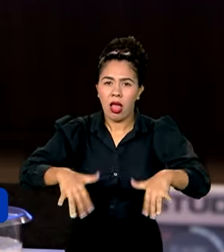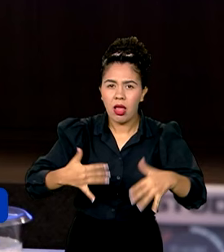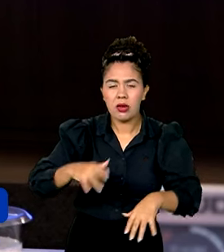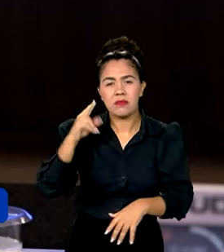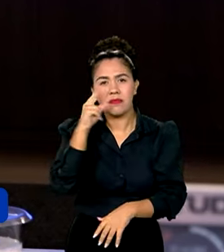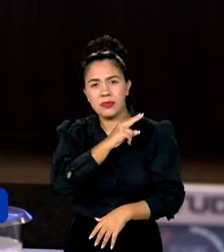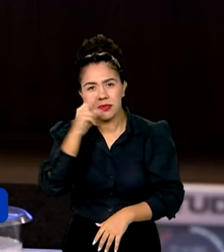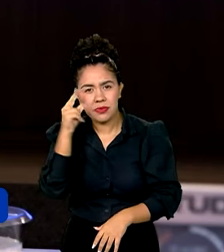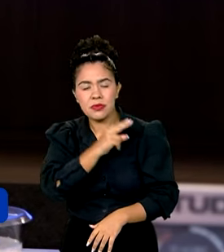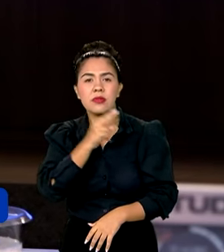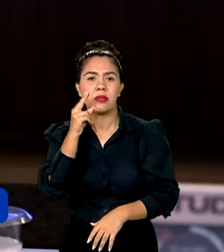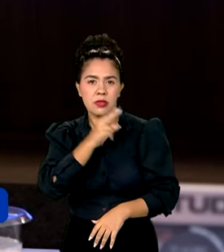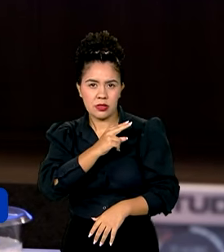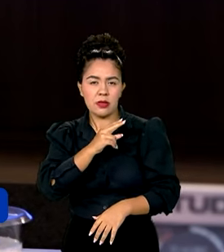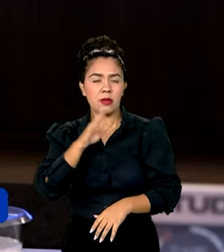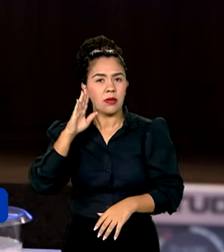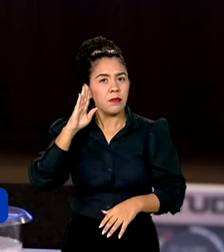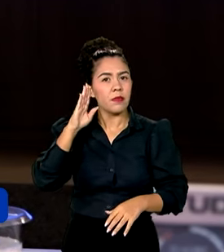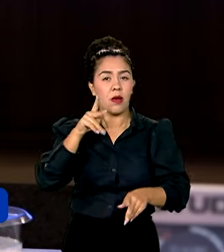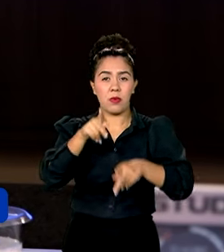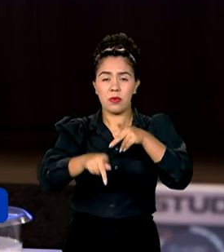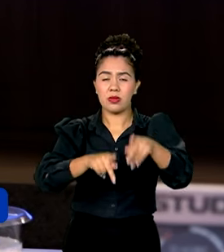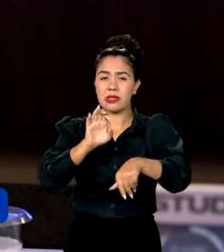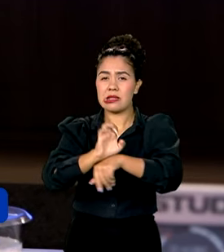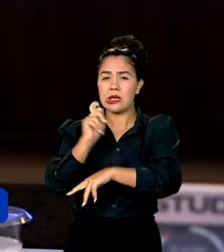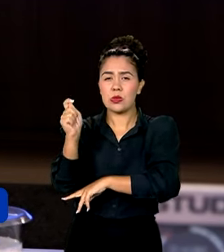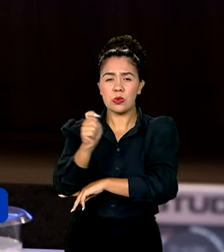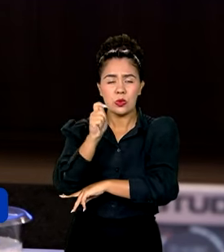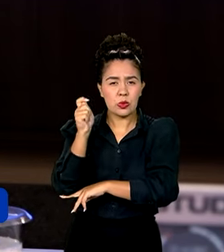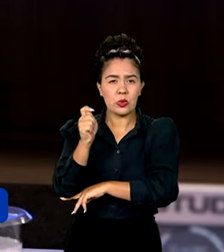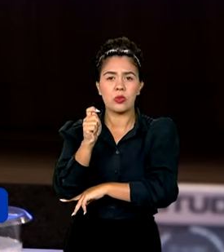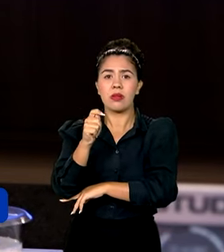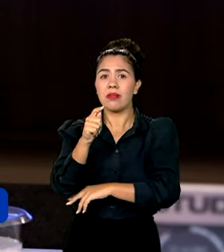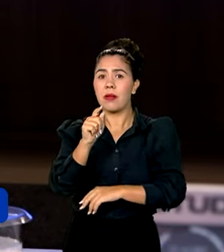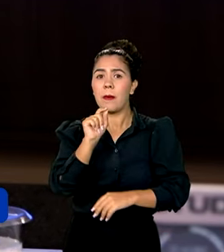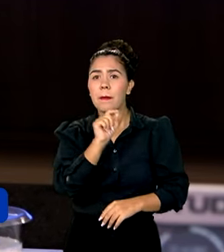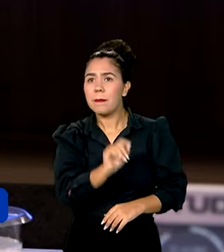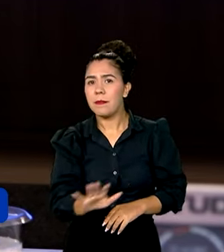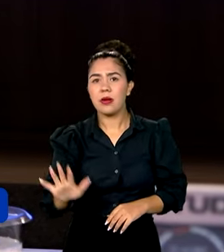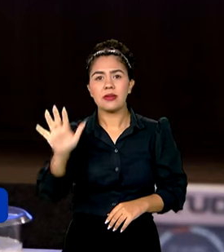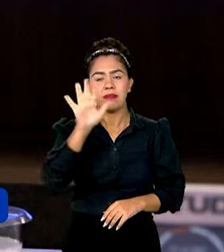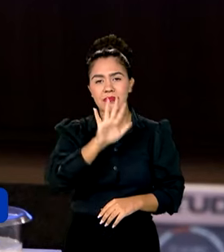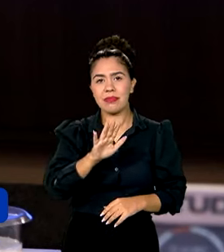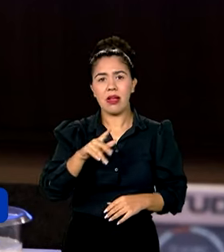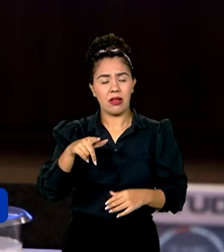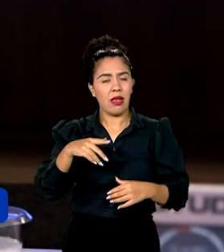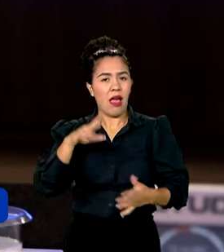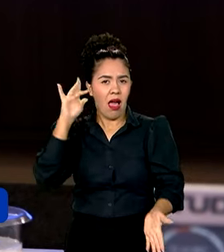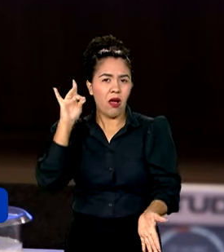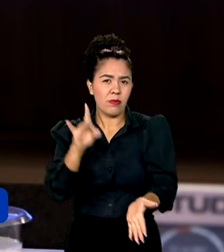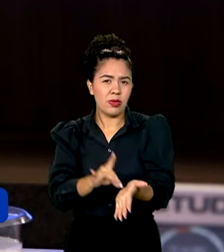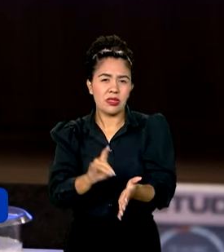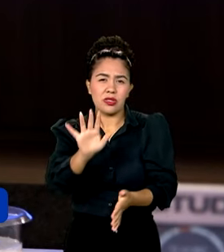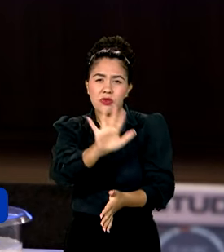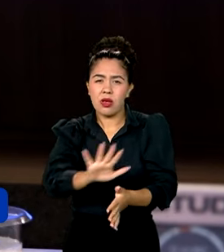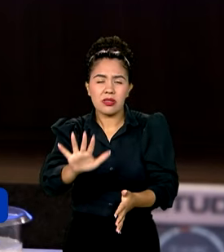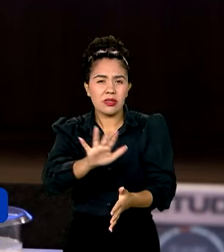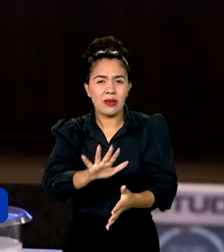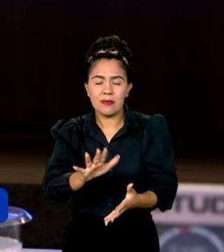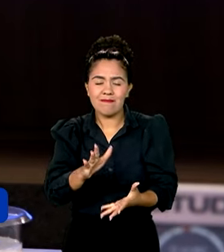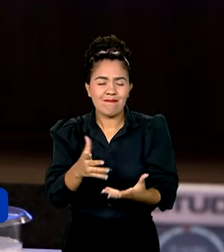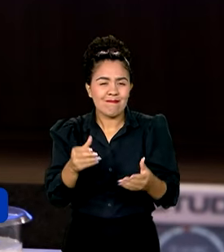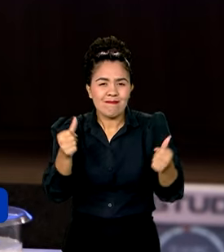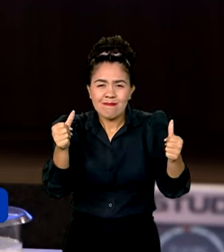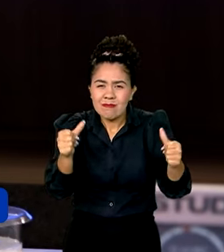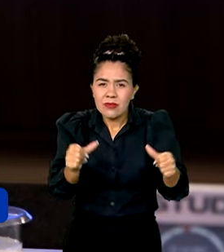ultrapassem muito a população do Rio Grande do Sul é sentido em todo o Brasil eh foi realmente devastador em muitas